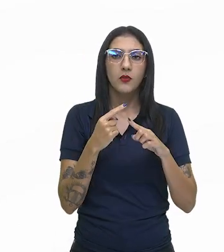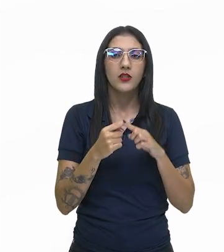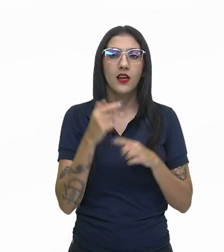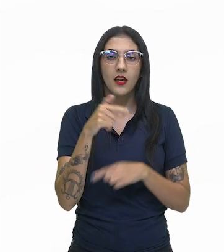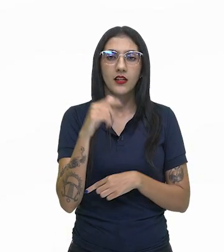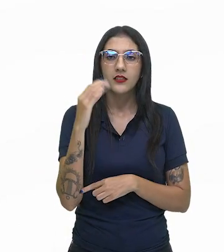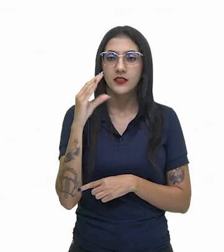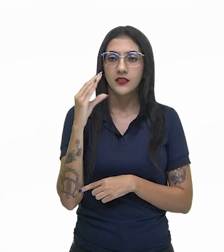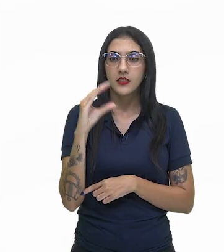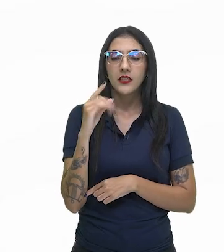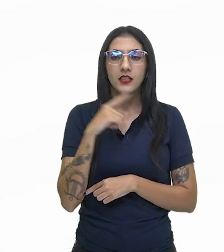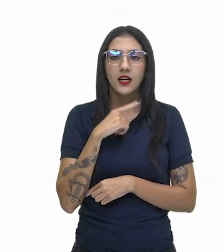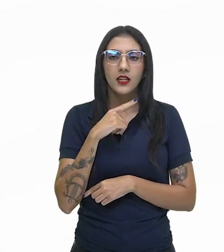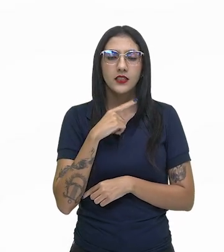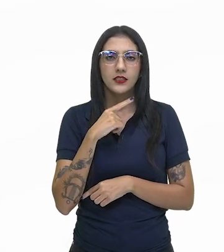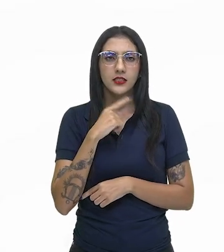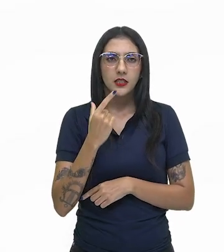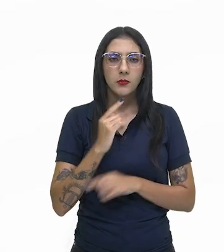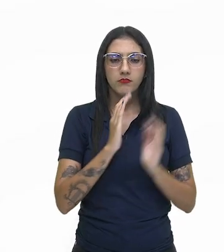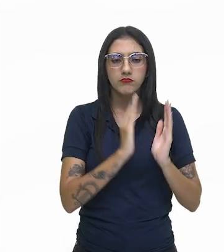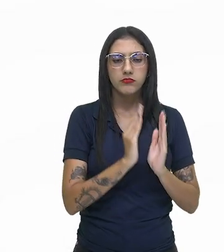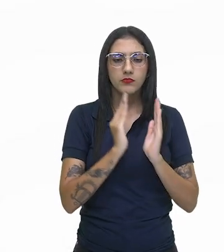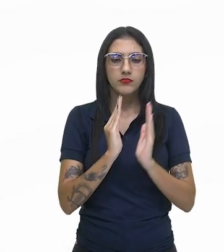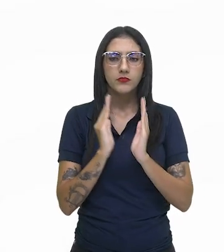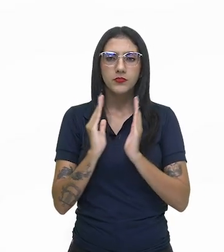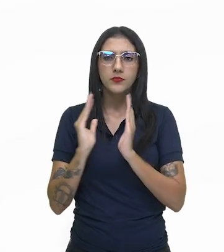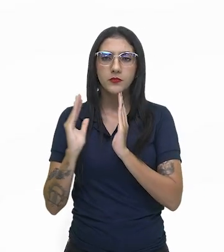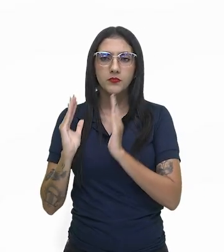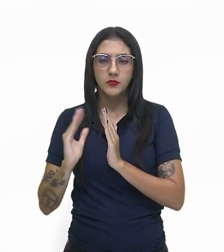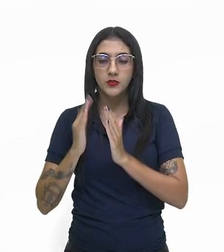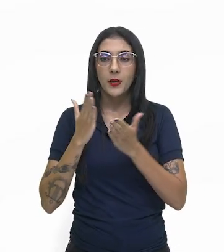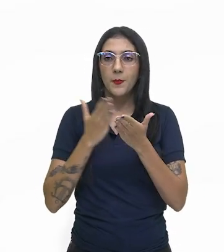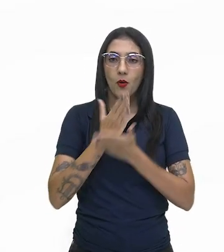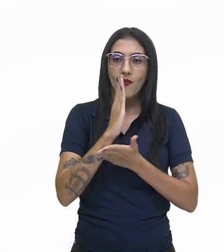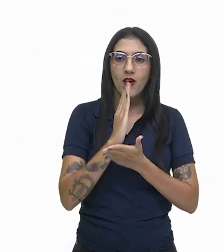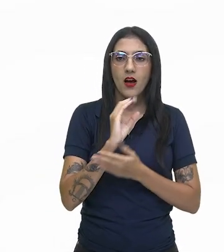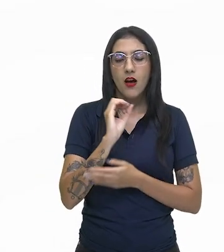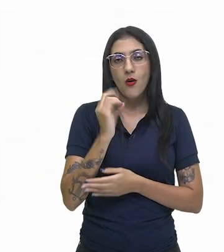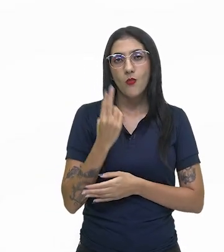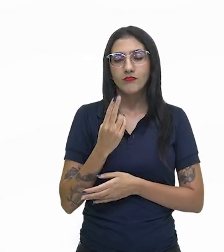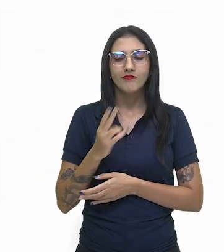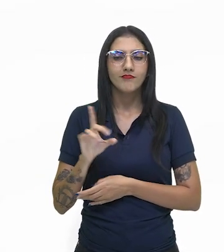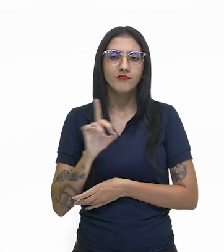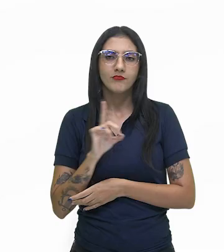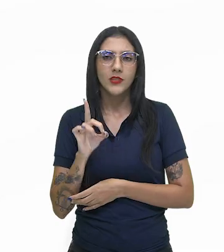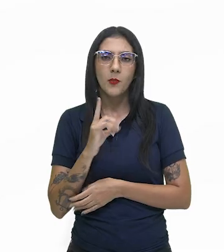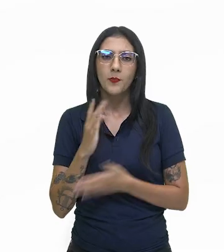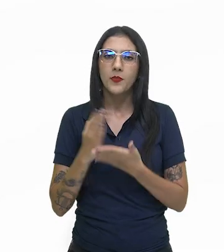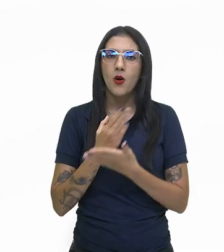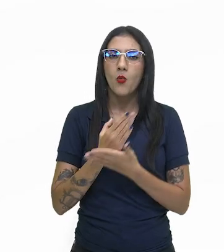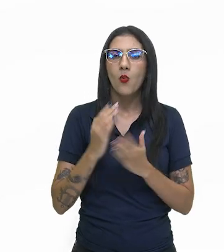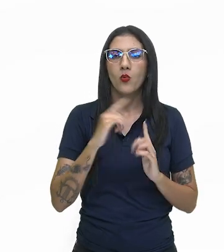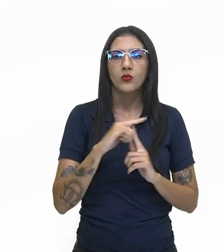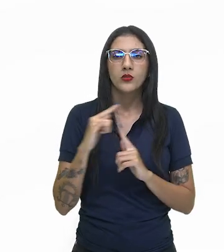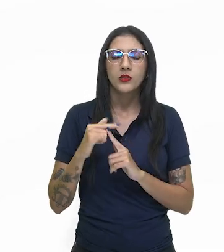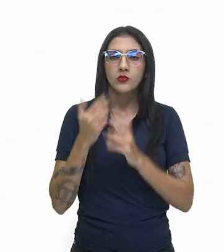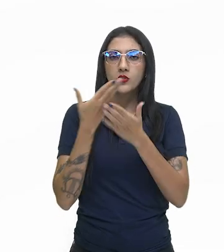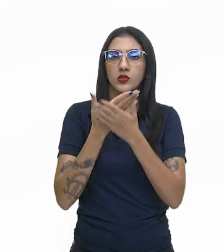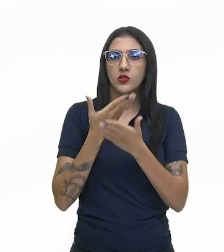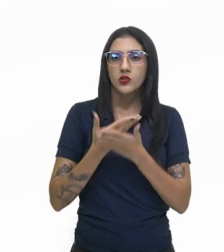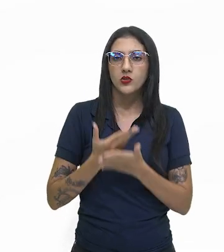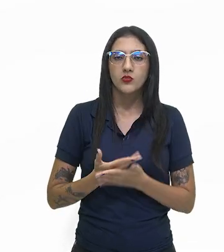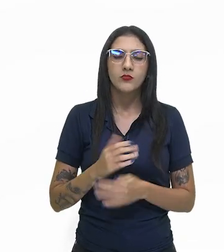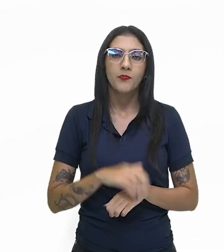ciência ela tem etapas de aprovar ou não, né, um determinado estudo. E